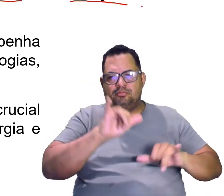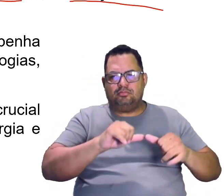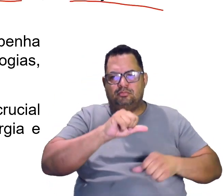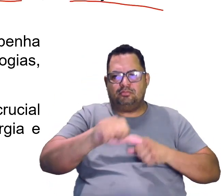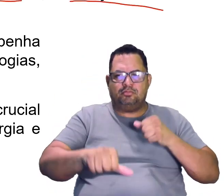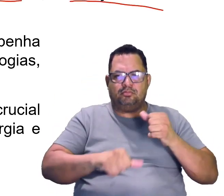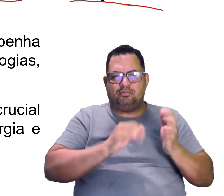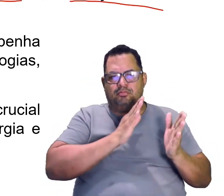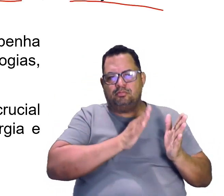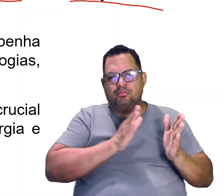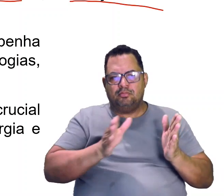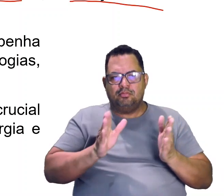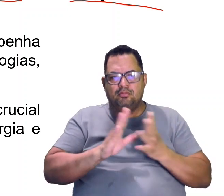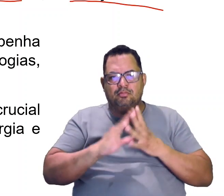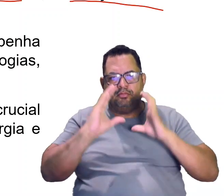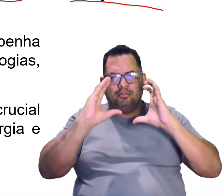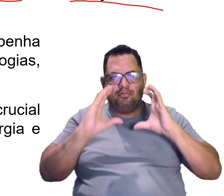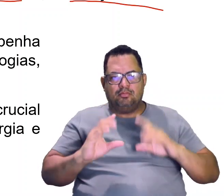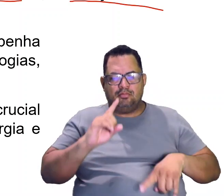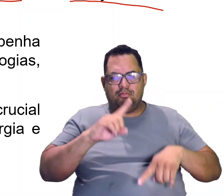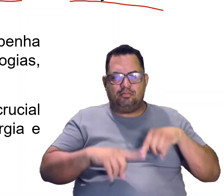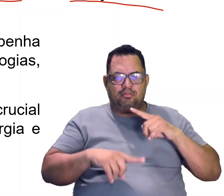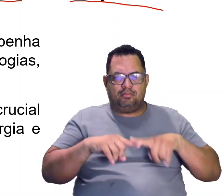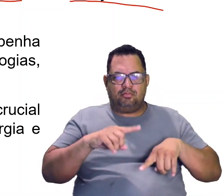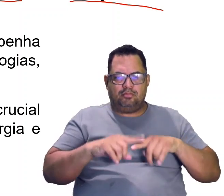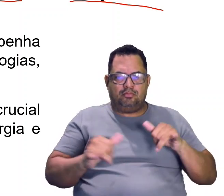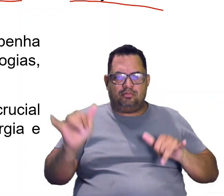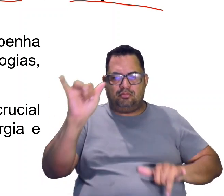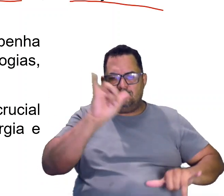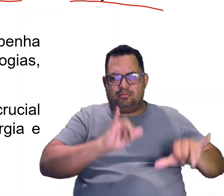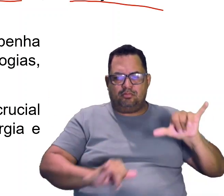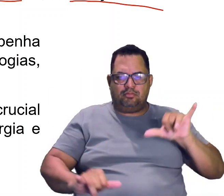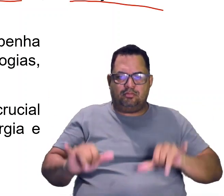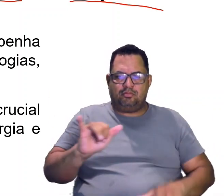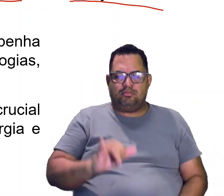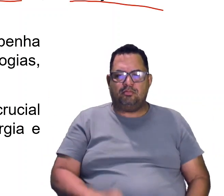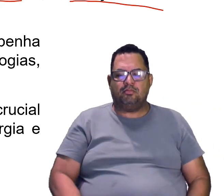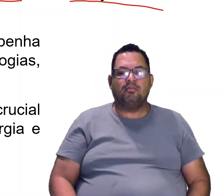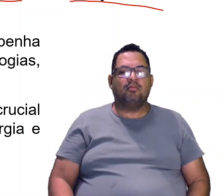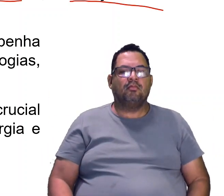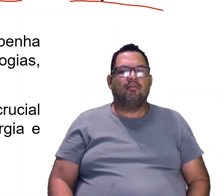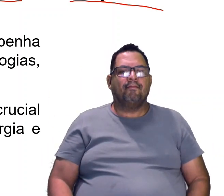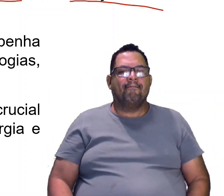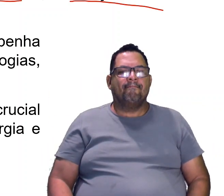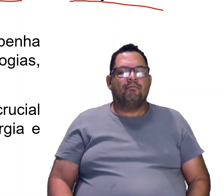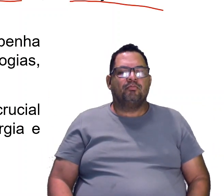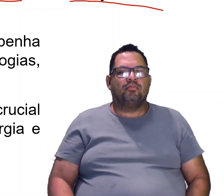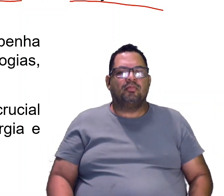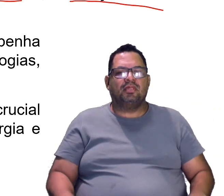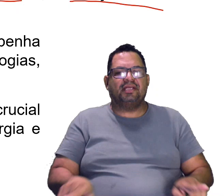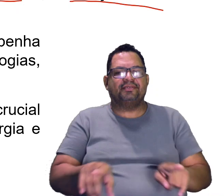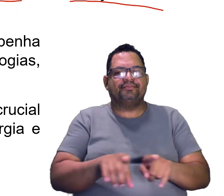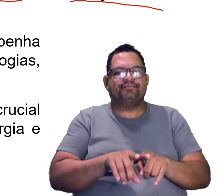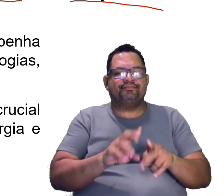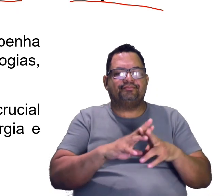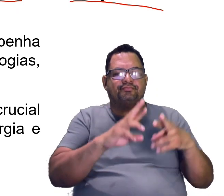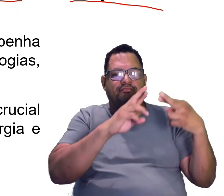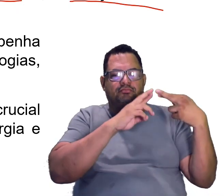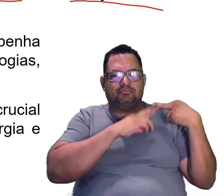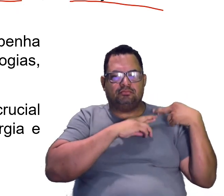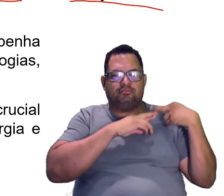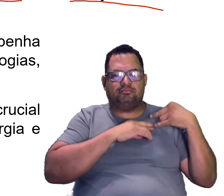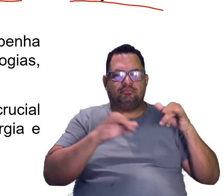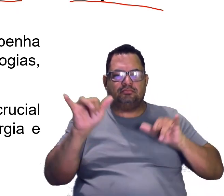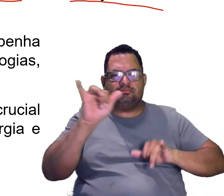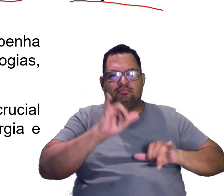mudanças de fase e comportamento dos elementos químicos. A química ainda é responsável por quê?